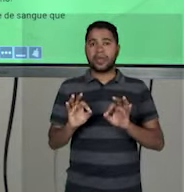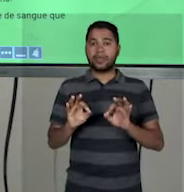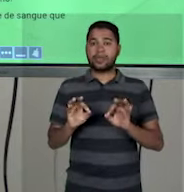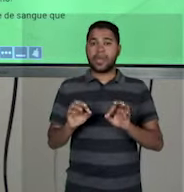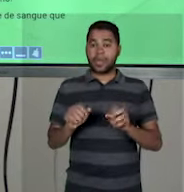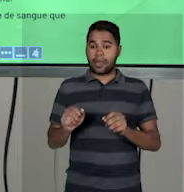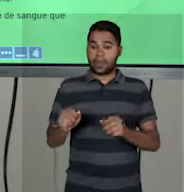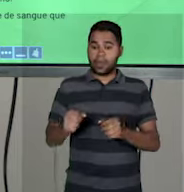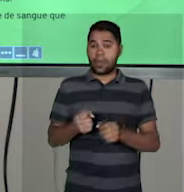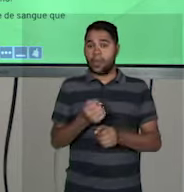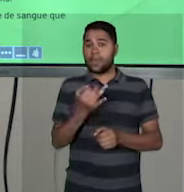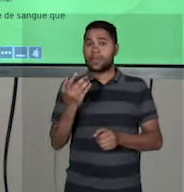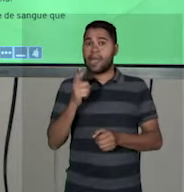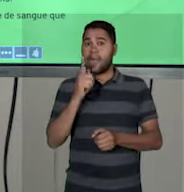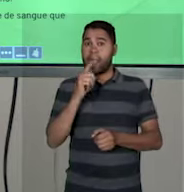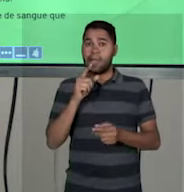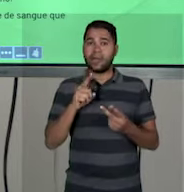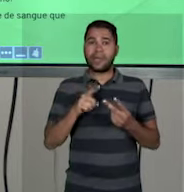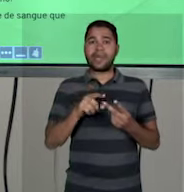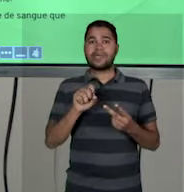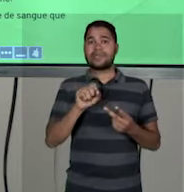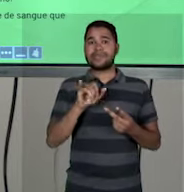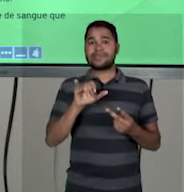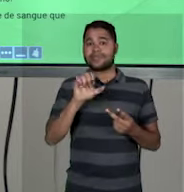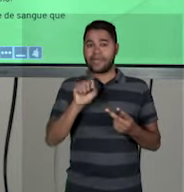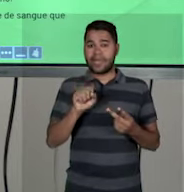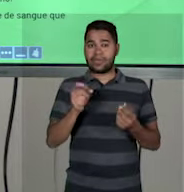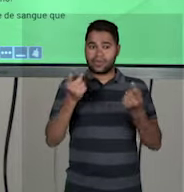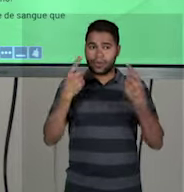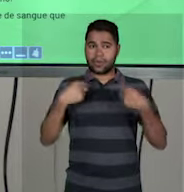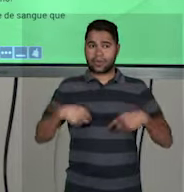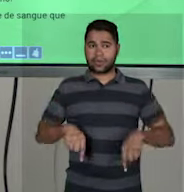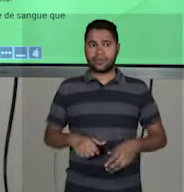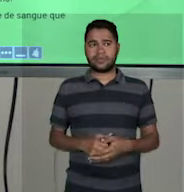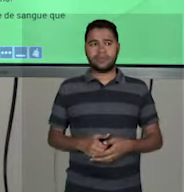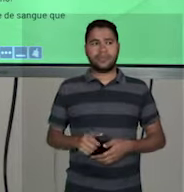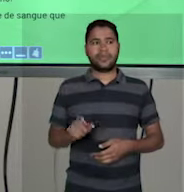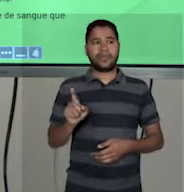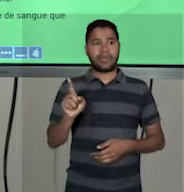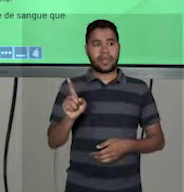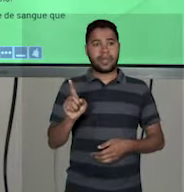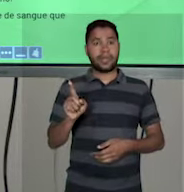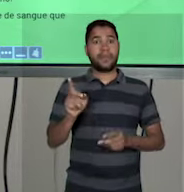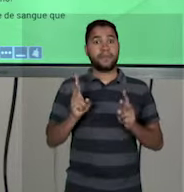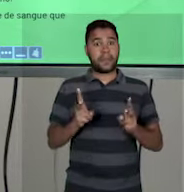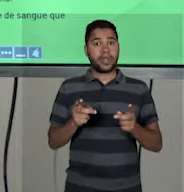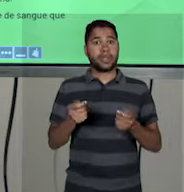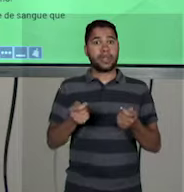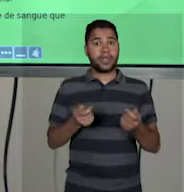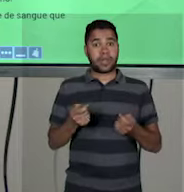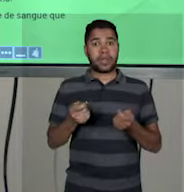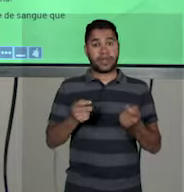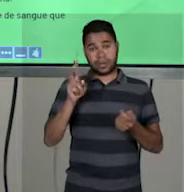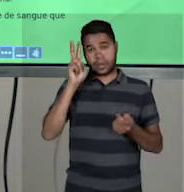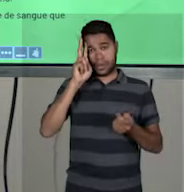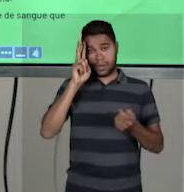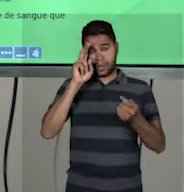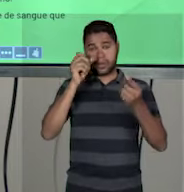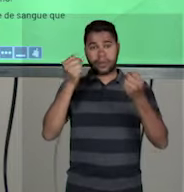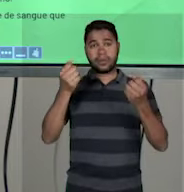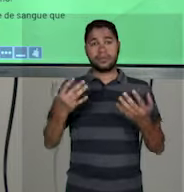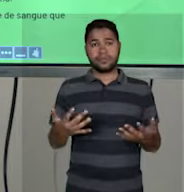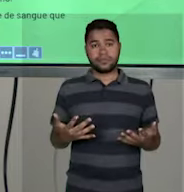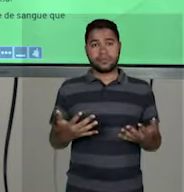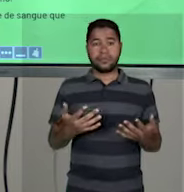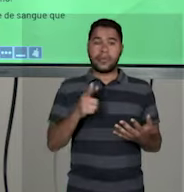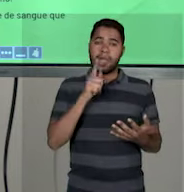de água e sais minerais no nosso organismo. É ele quem mantém o equilíbrio, lembra que eu falei para vocês?